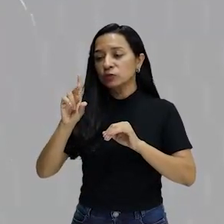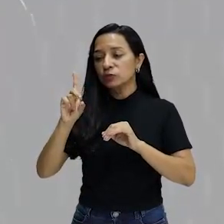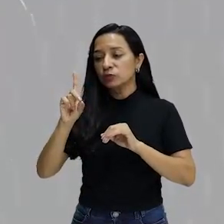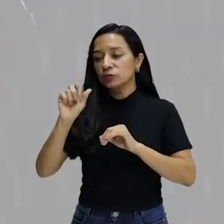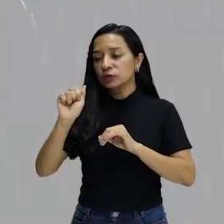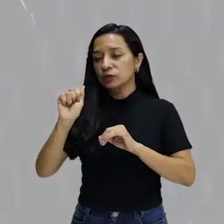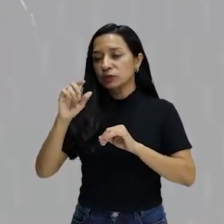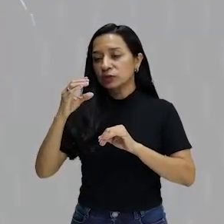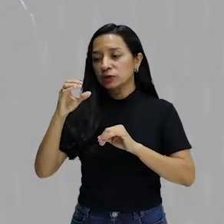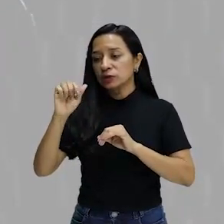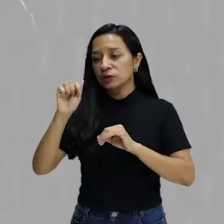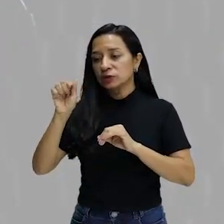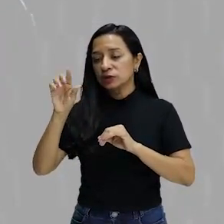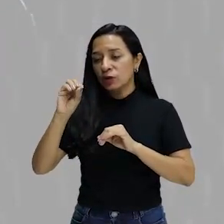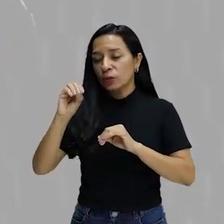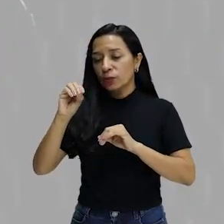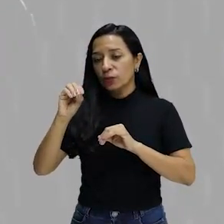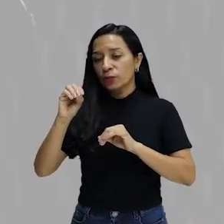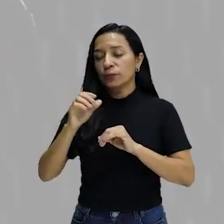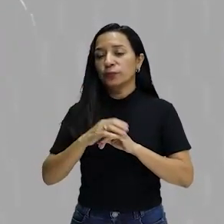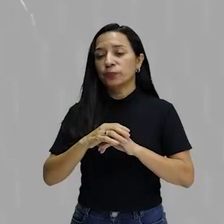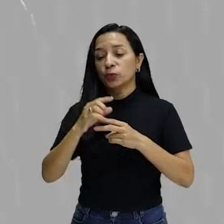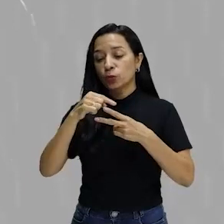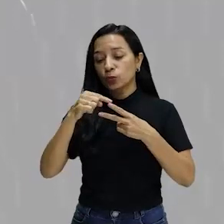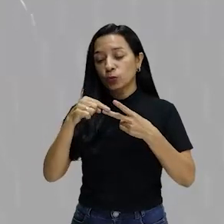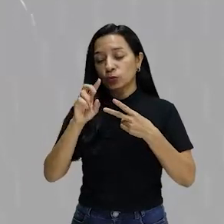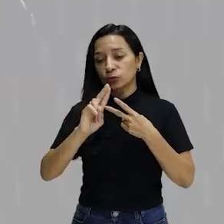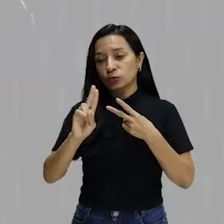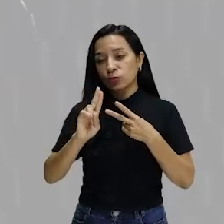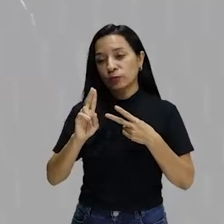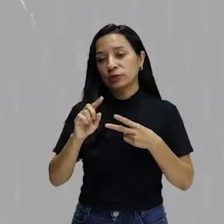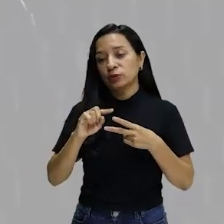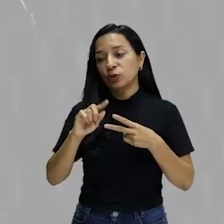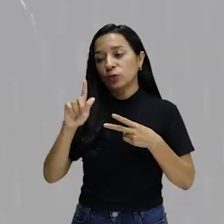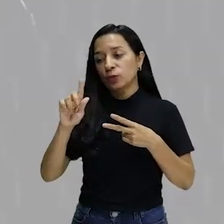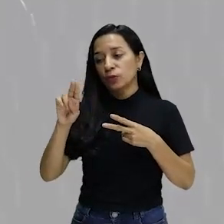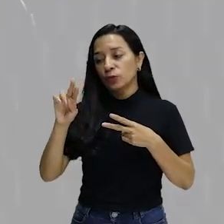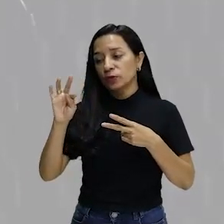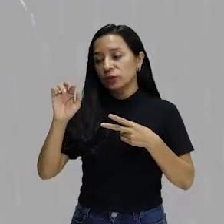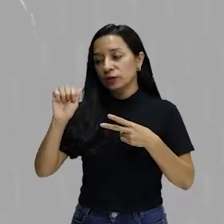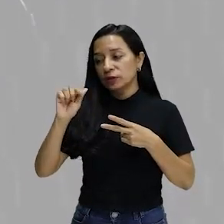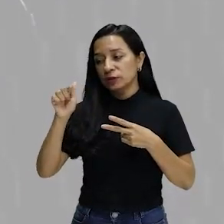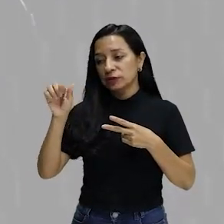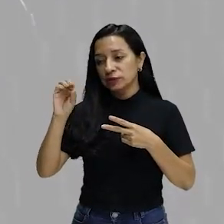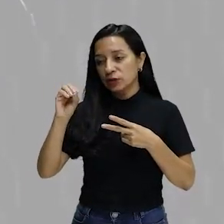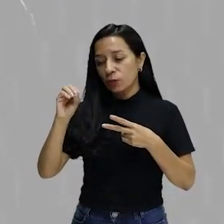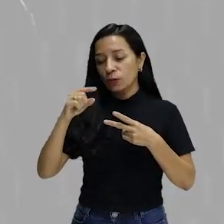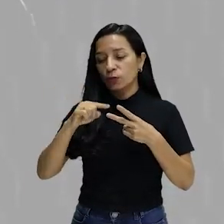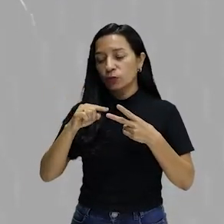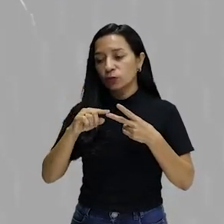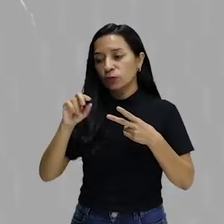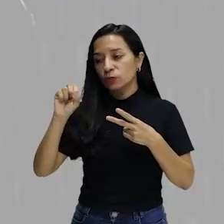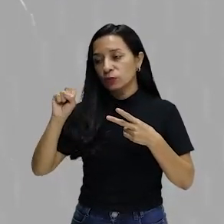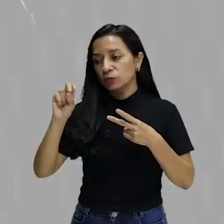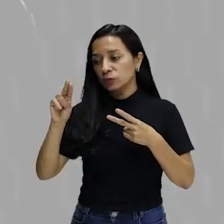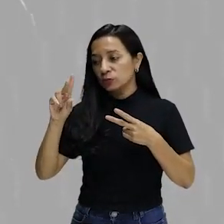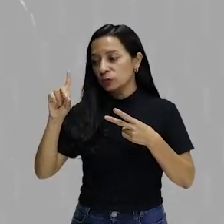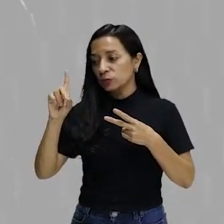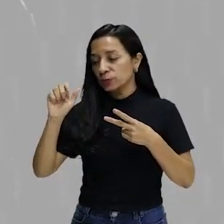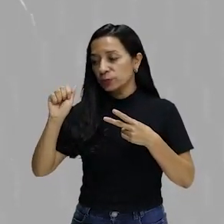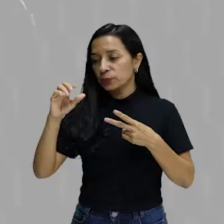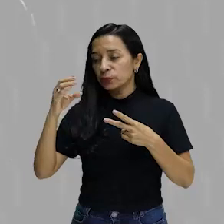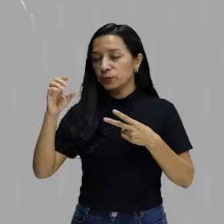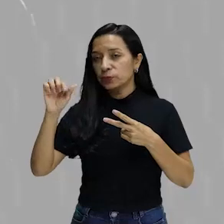nomes para o mesmo fenômeno: gutação ou sudação, ok? Então, a